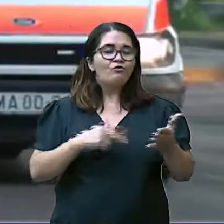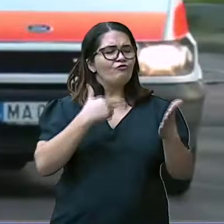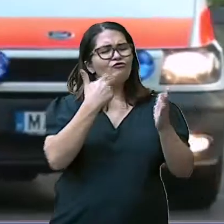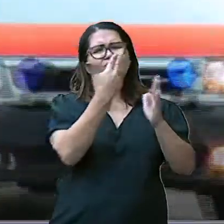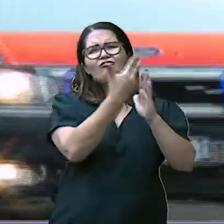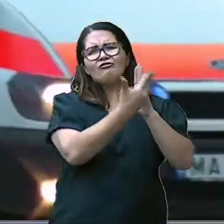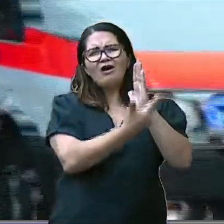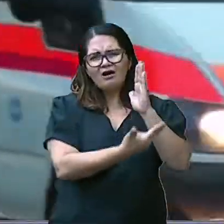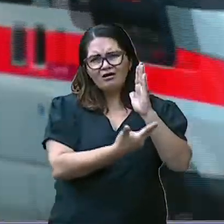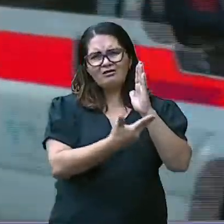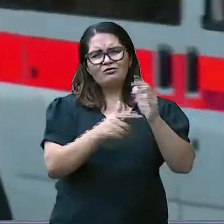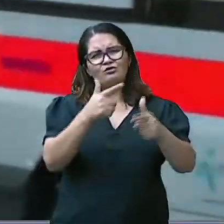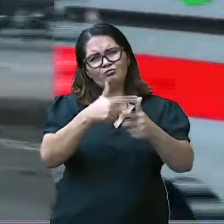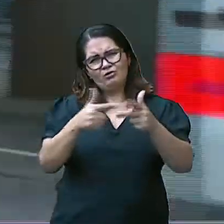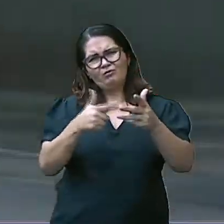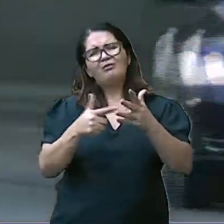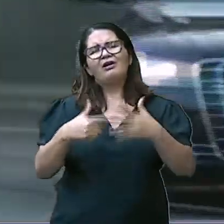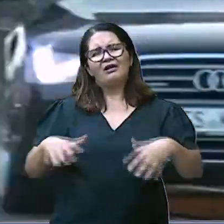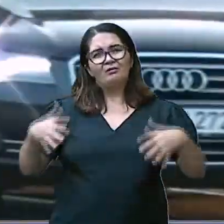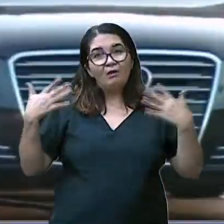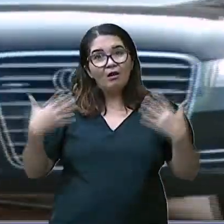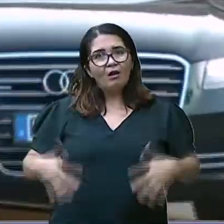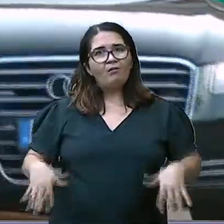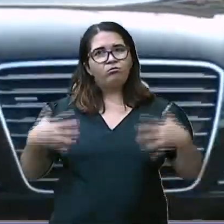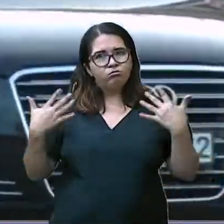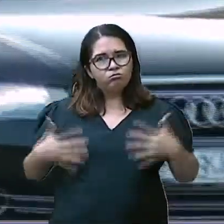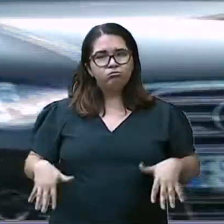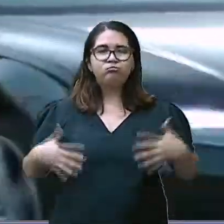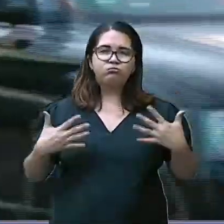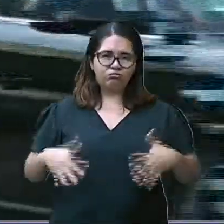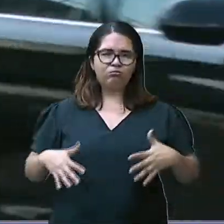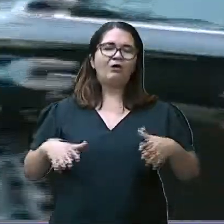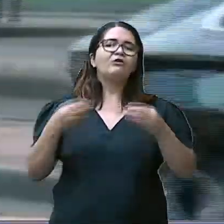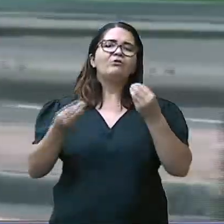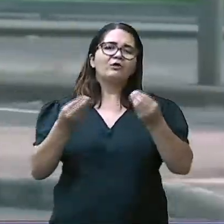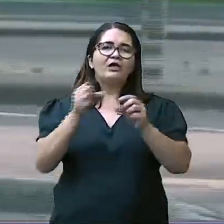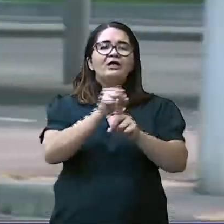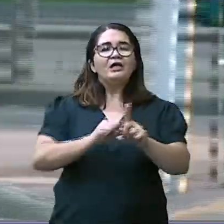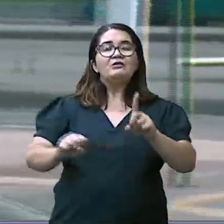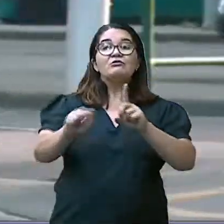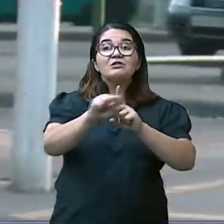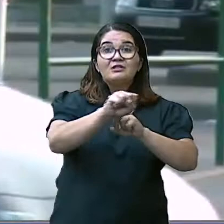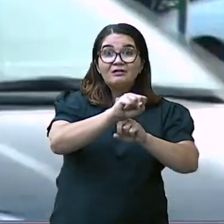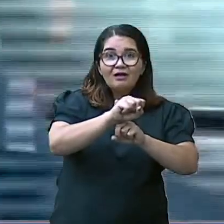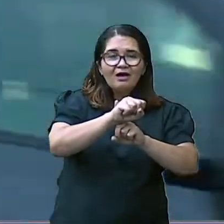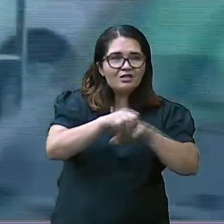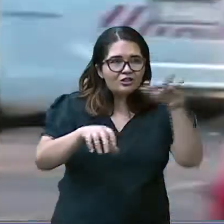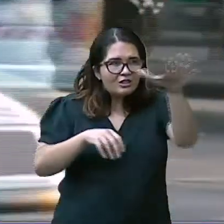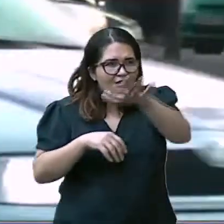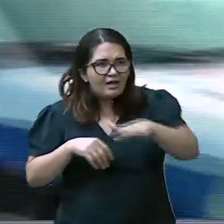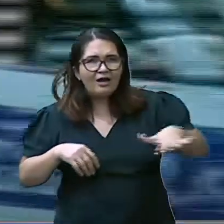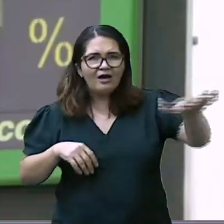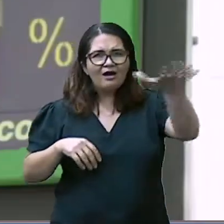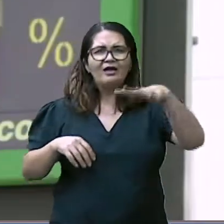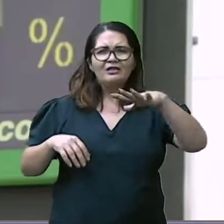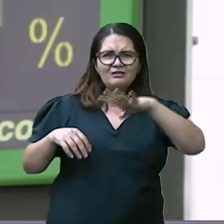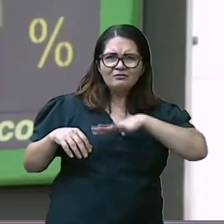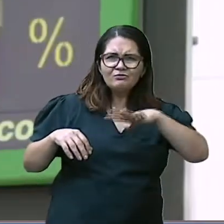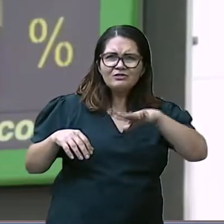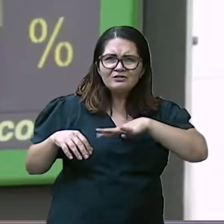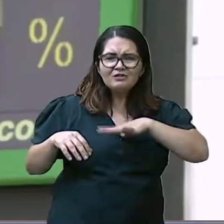cidades, nesse processo de urbanização, enfrentam. A saúde, nós